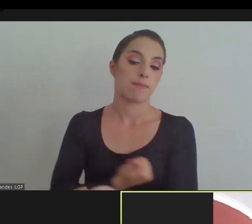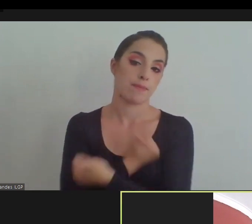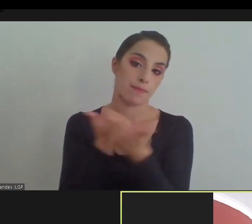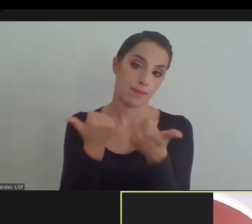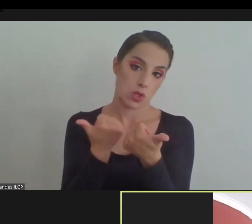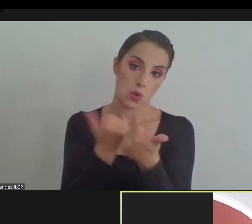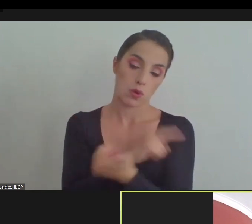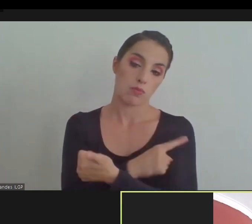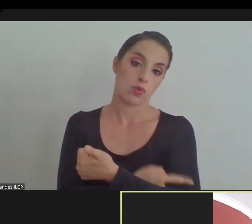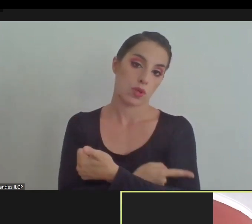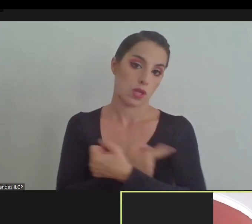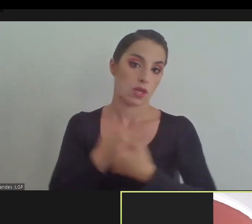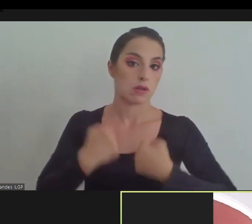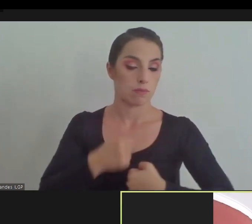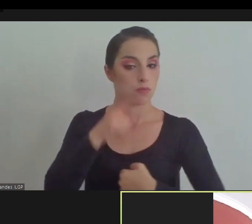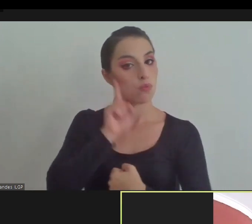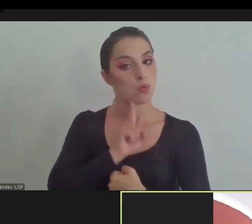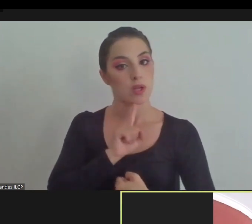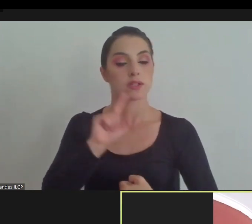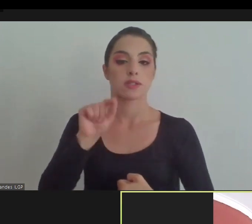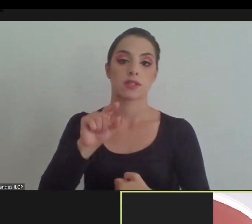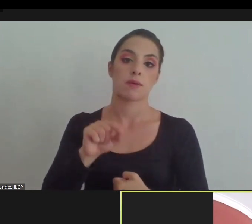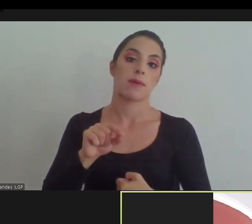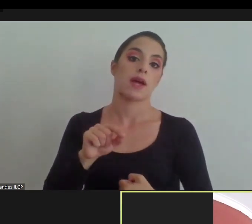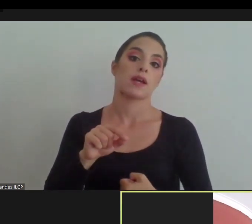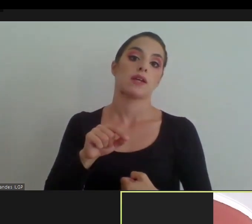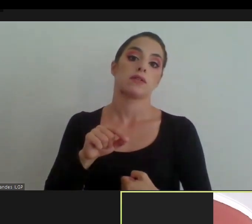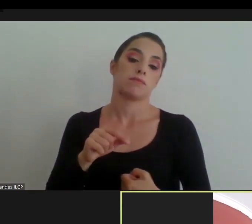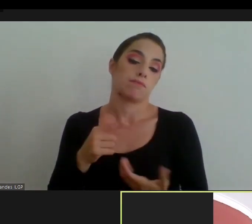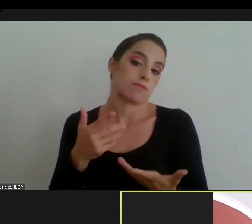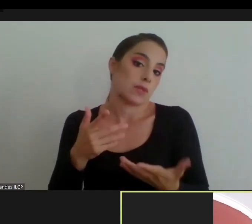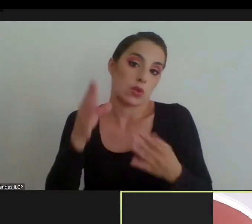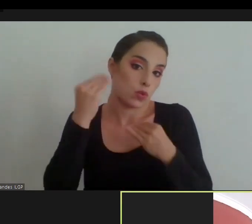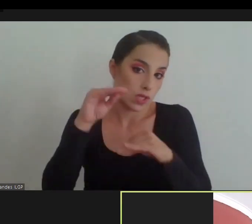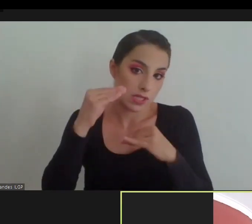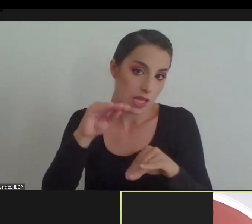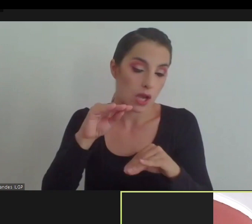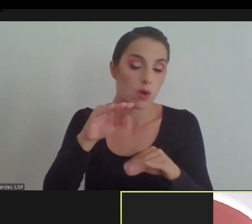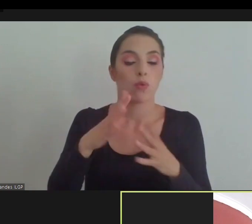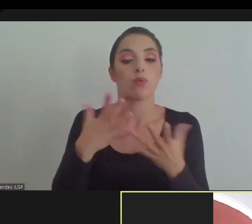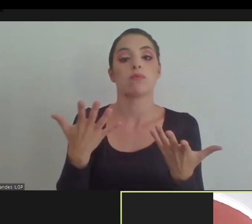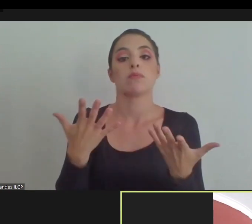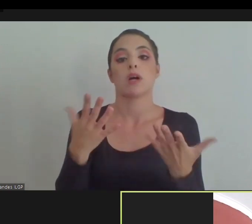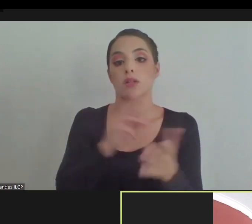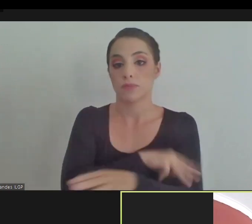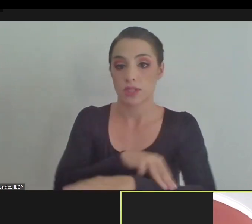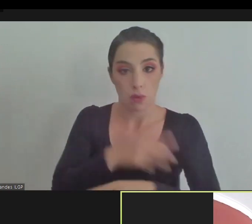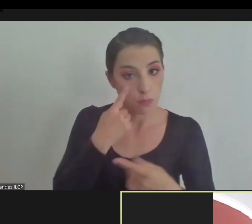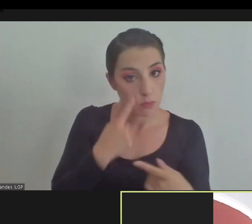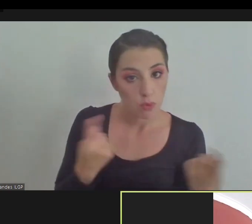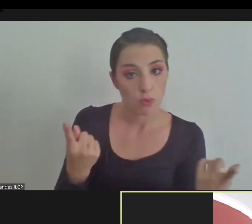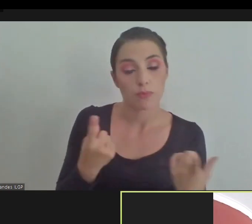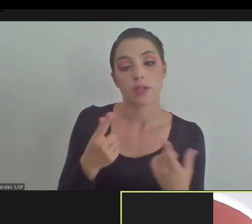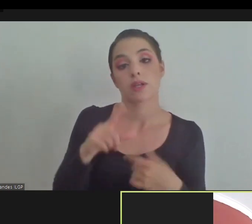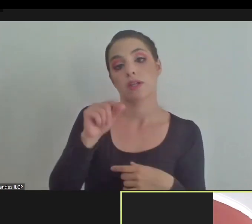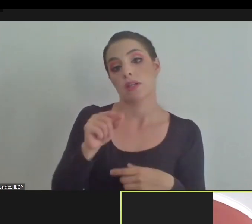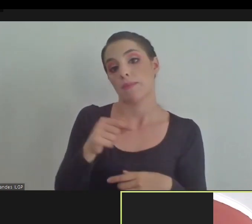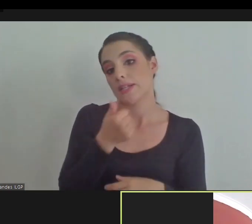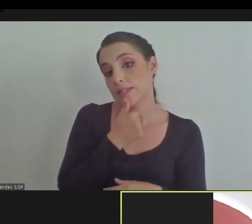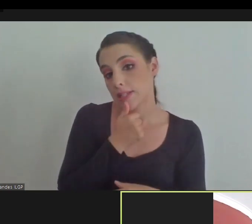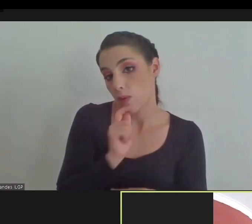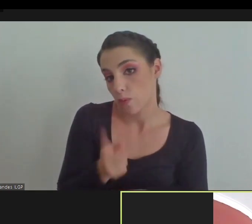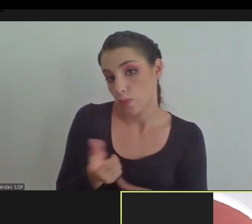empoderamento de mulheres e raparigas, quer a nível da educação, quer na administração pública, quer nos postos de tomar a decisão.